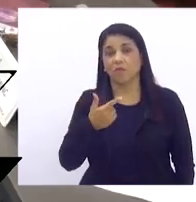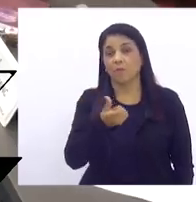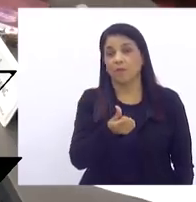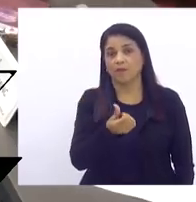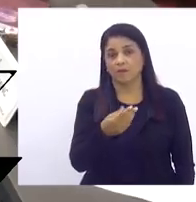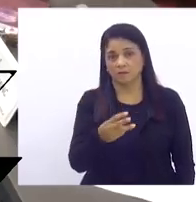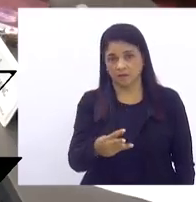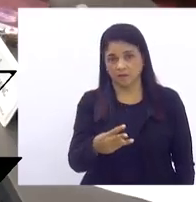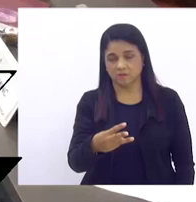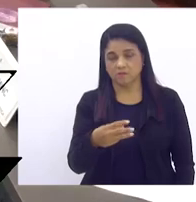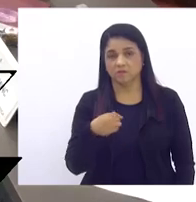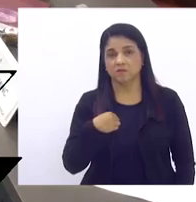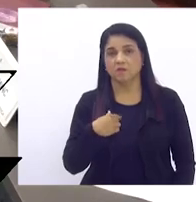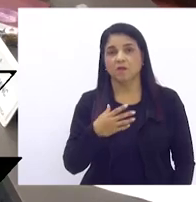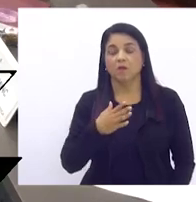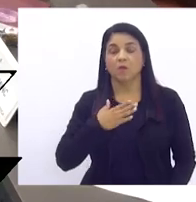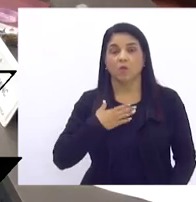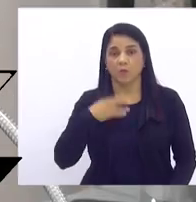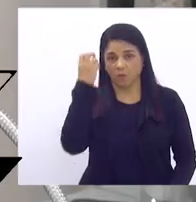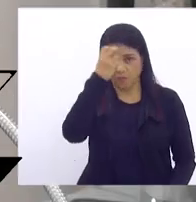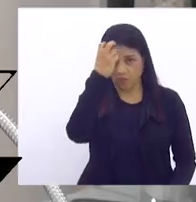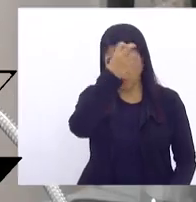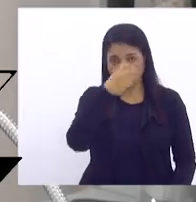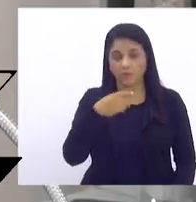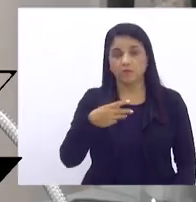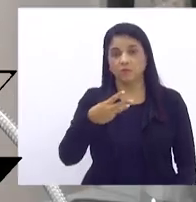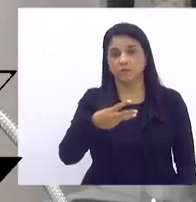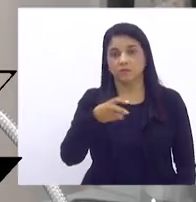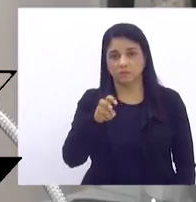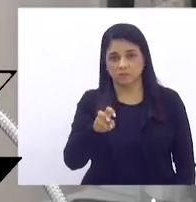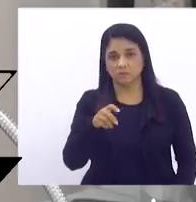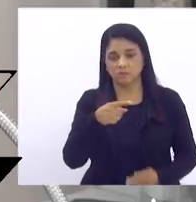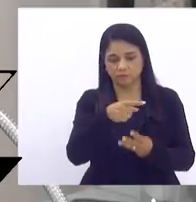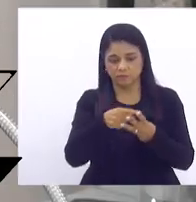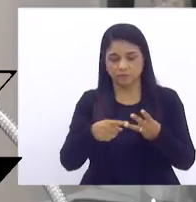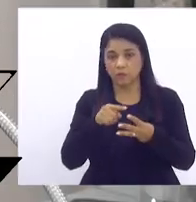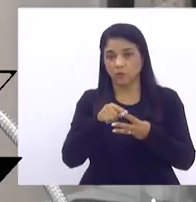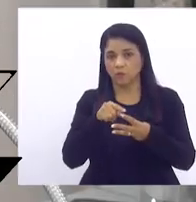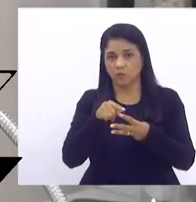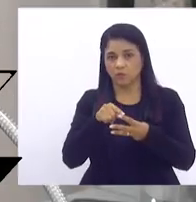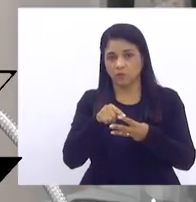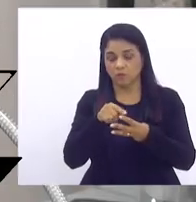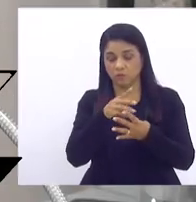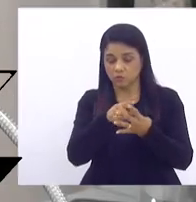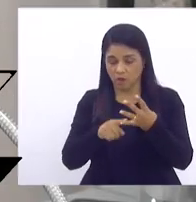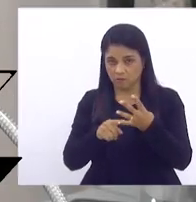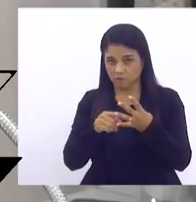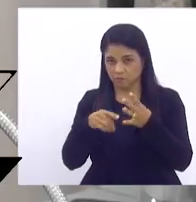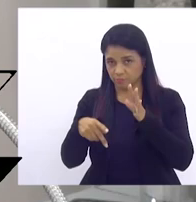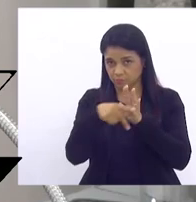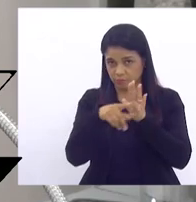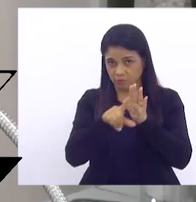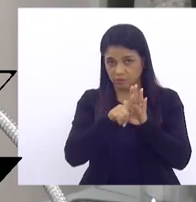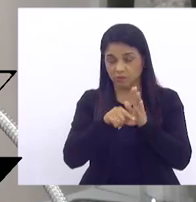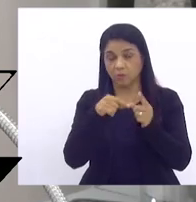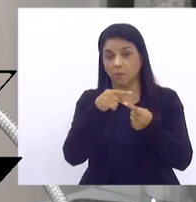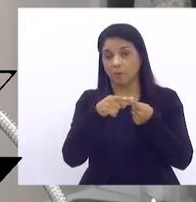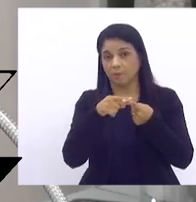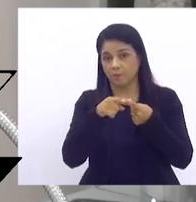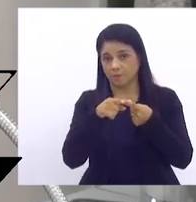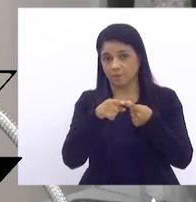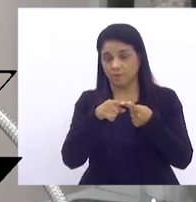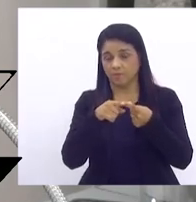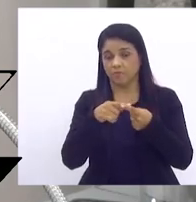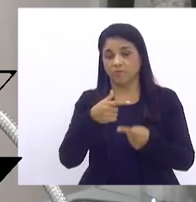meu 35, presidente, por favor. Vamos chamar esses três projetos. O primeiro deles, esses quatro projetos. O primeiro deles é o